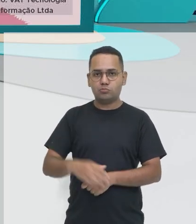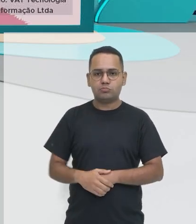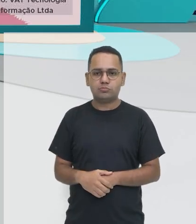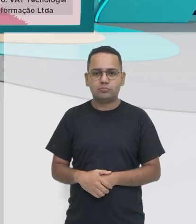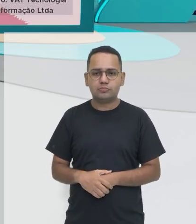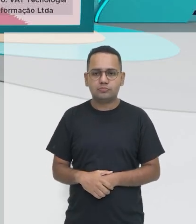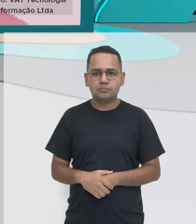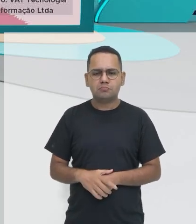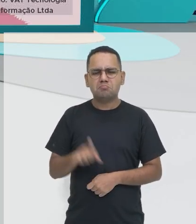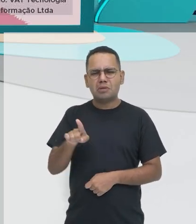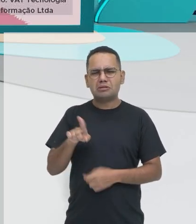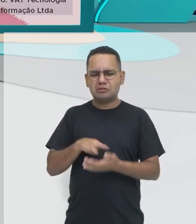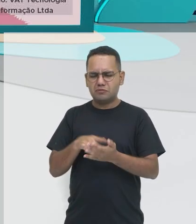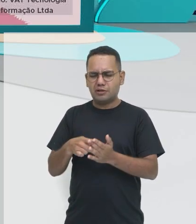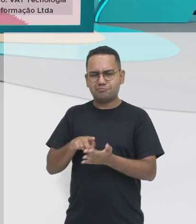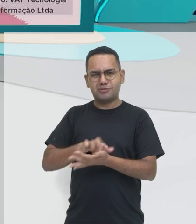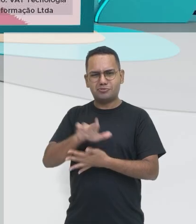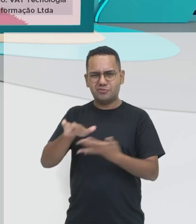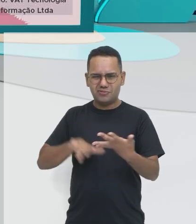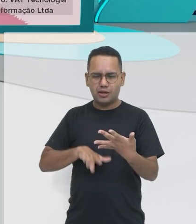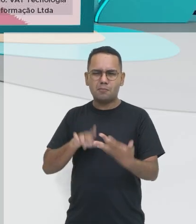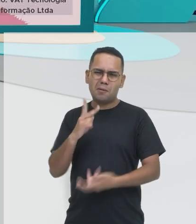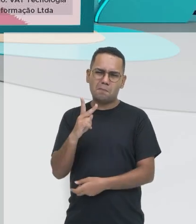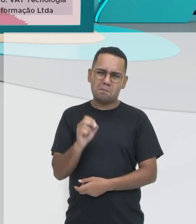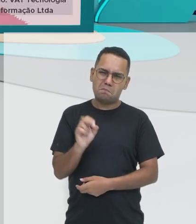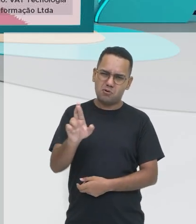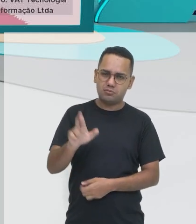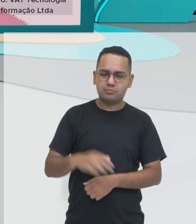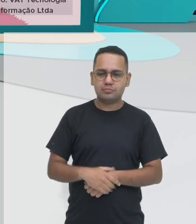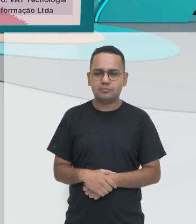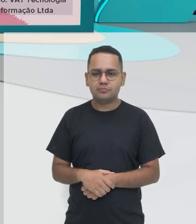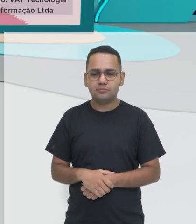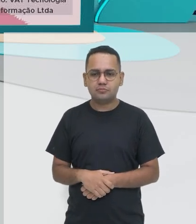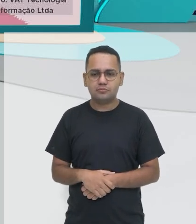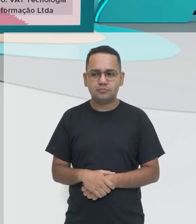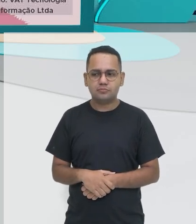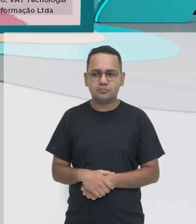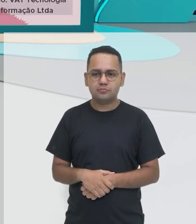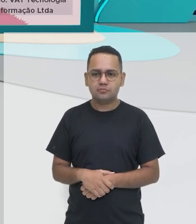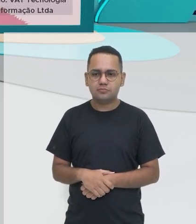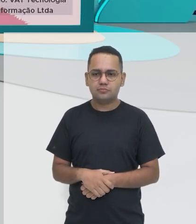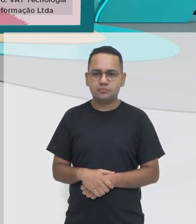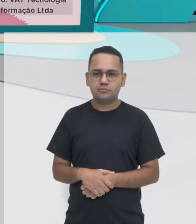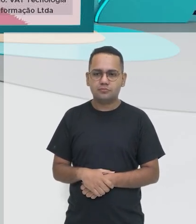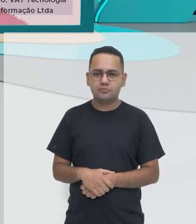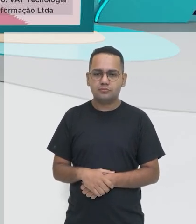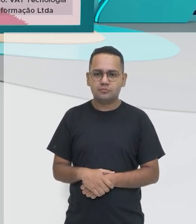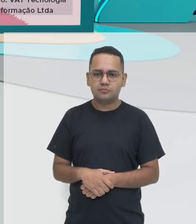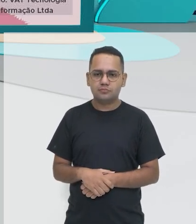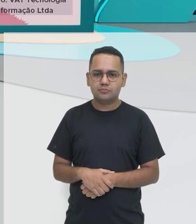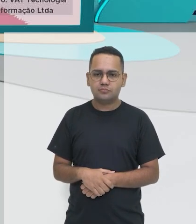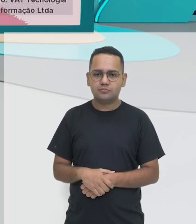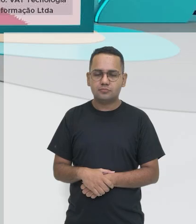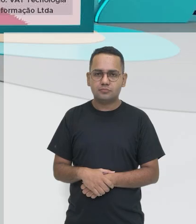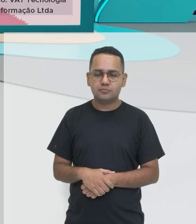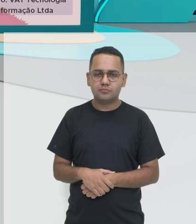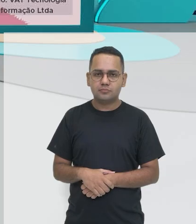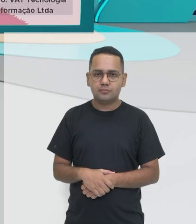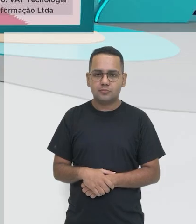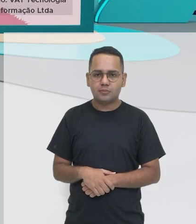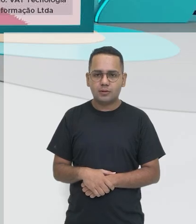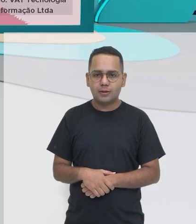tem outros significados, mas é muito nesse contexto. Quando eu utilizo essa preposição by, cuja tradução é